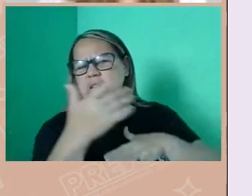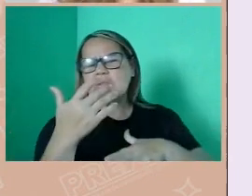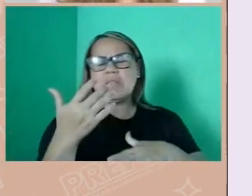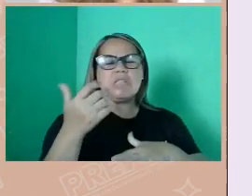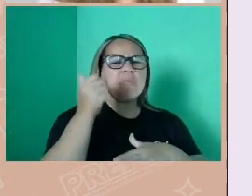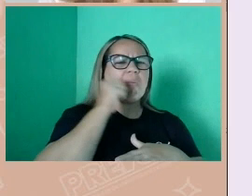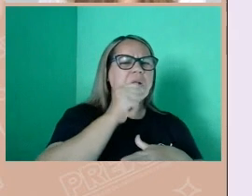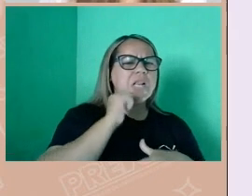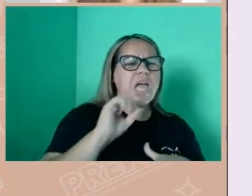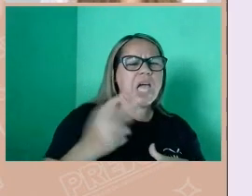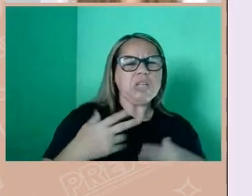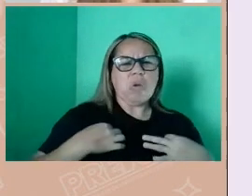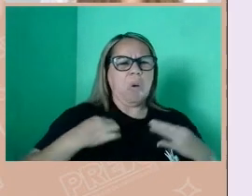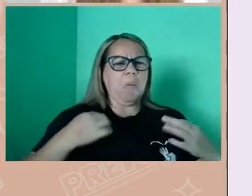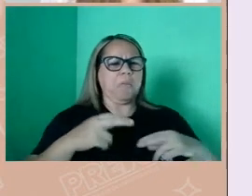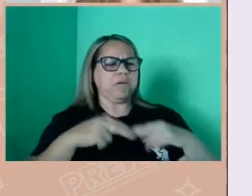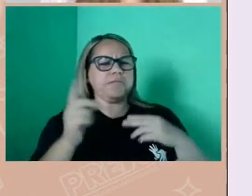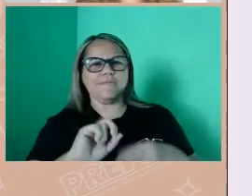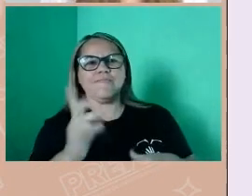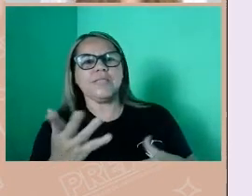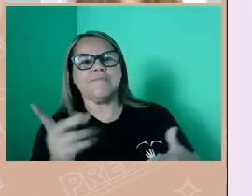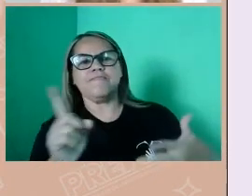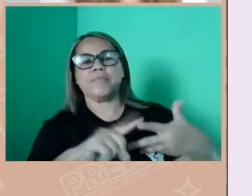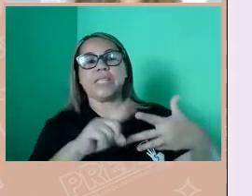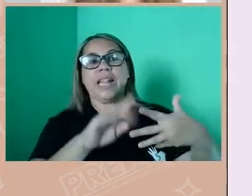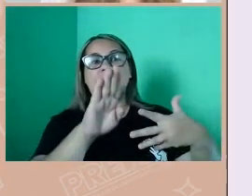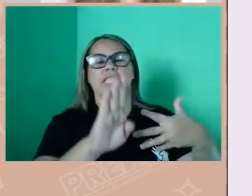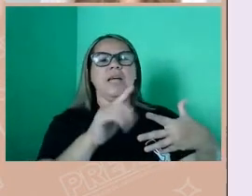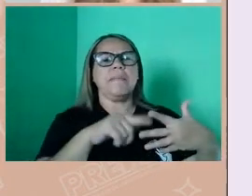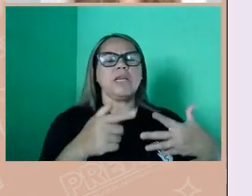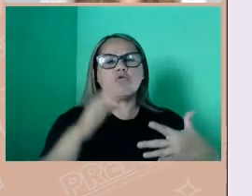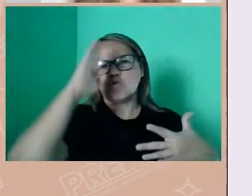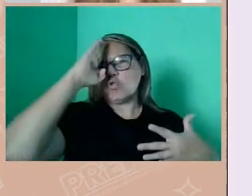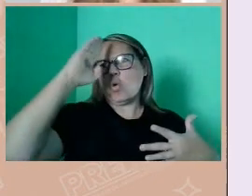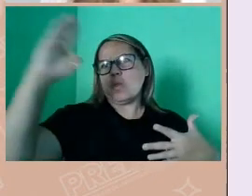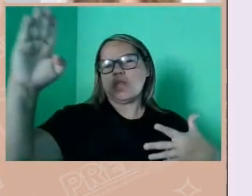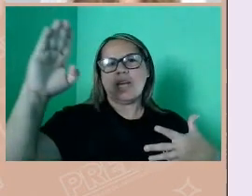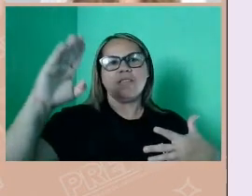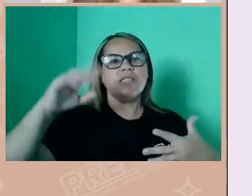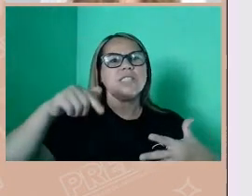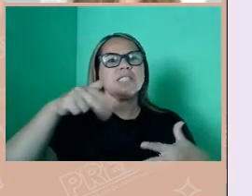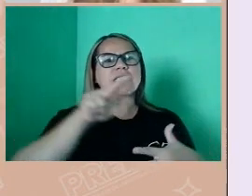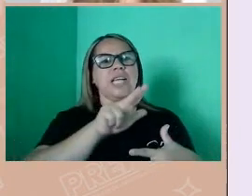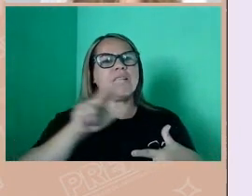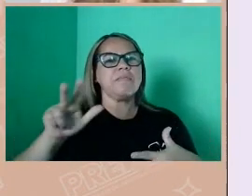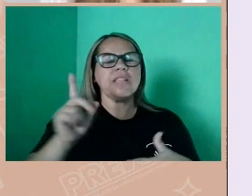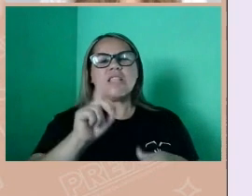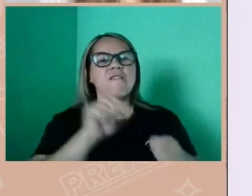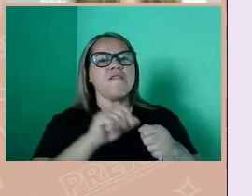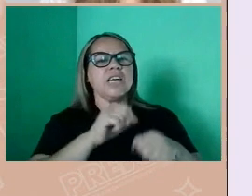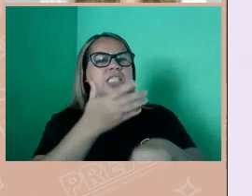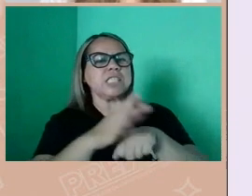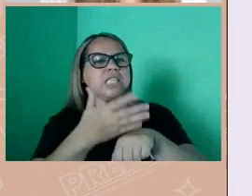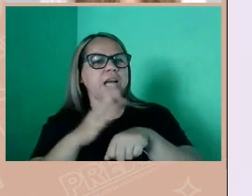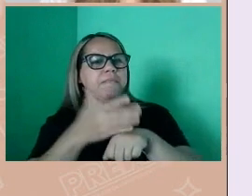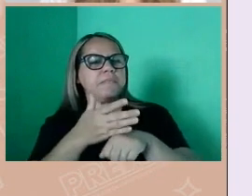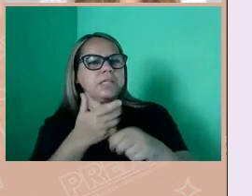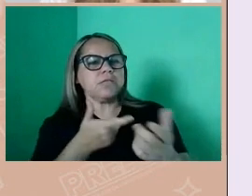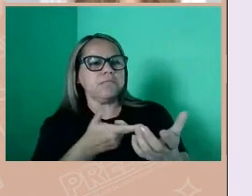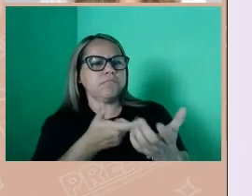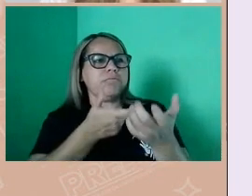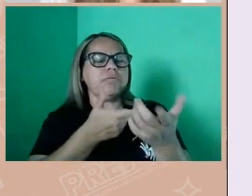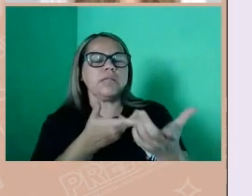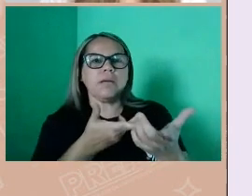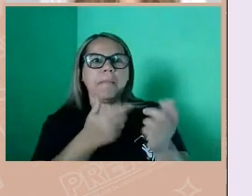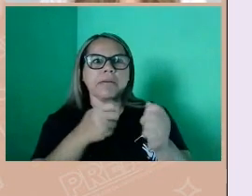e também de investimento letra B os soldados talibãs não fazem treinamento para atirar podendo ocorrer acidentes então